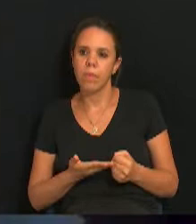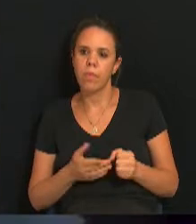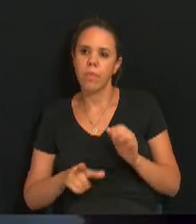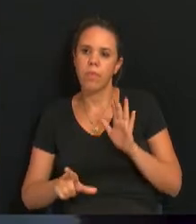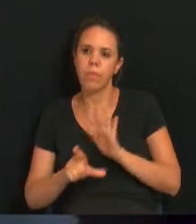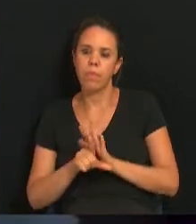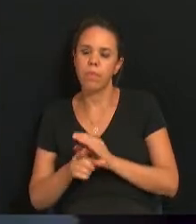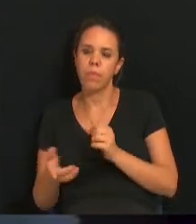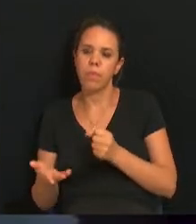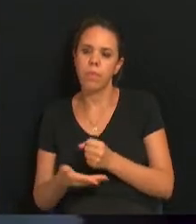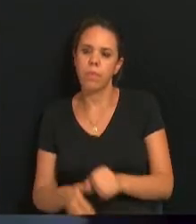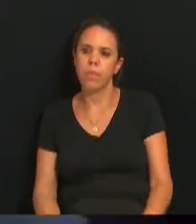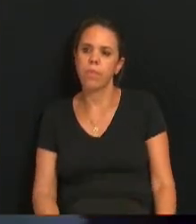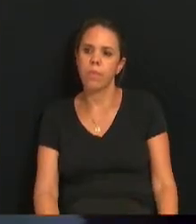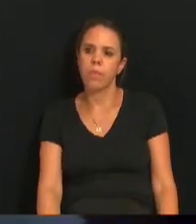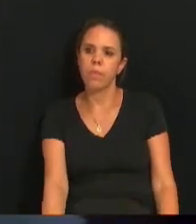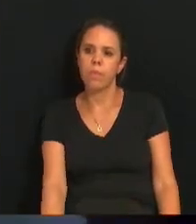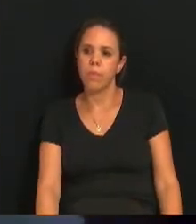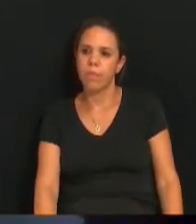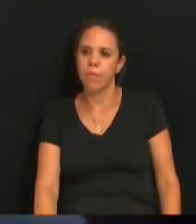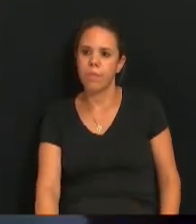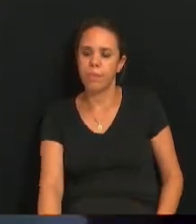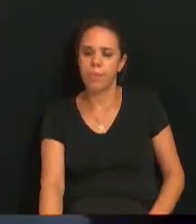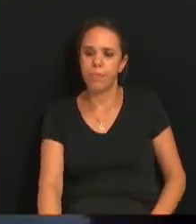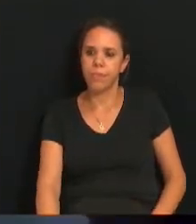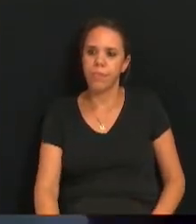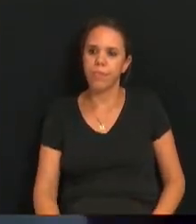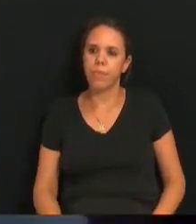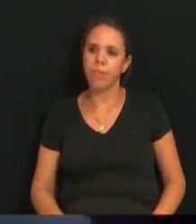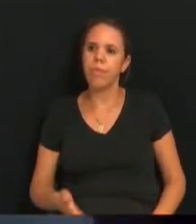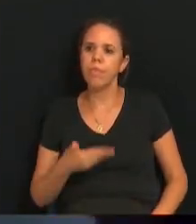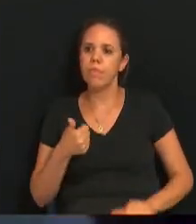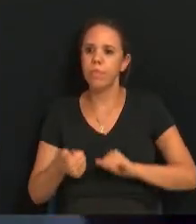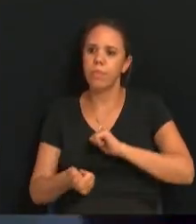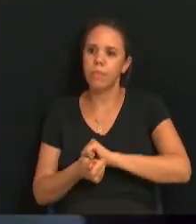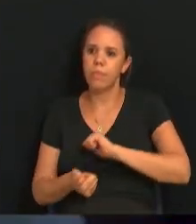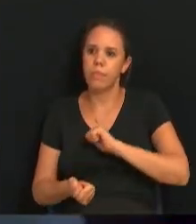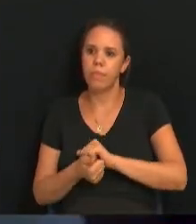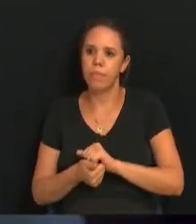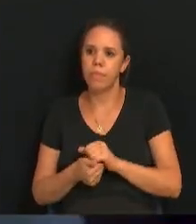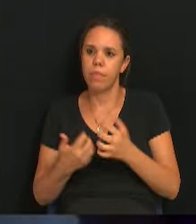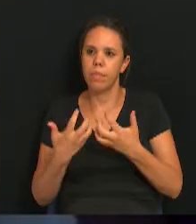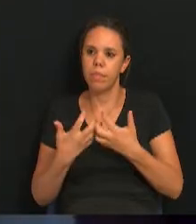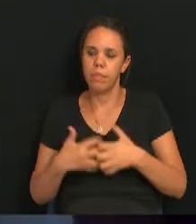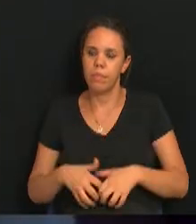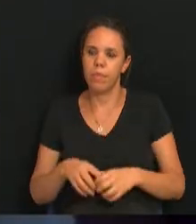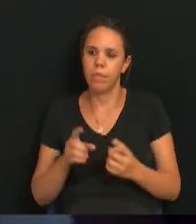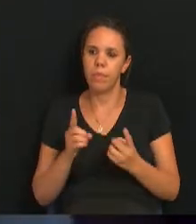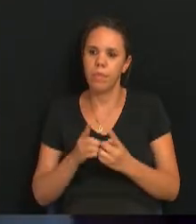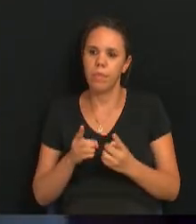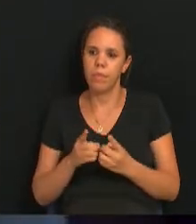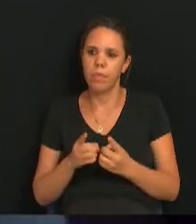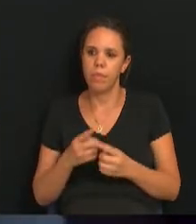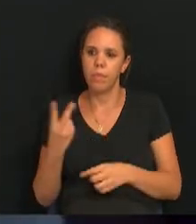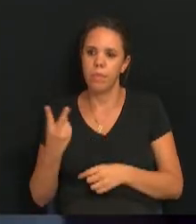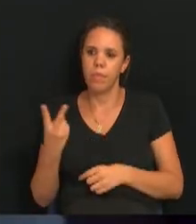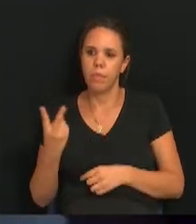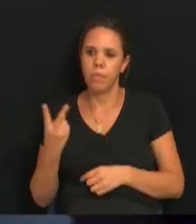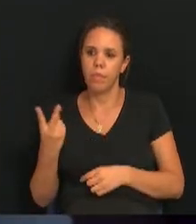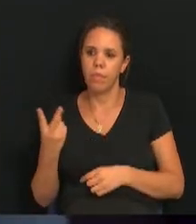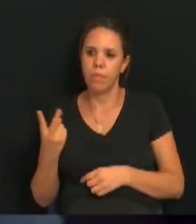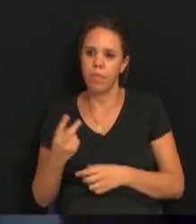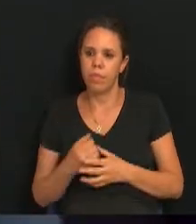piso, conquistas que qualifiquem o funcionalismo público e a valorização do